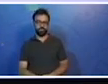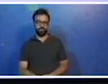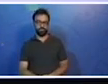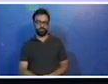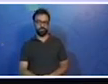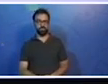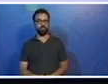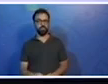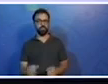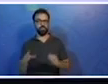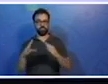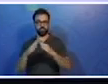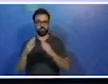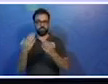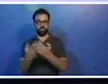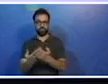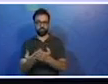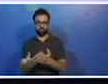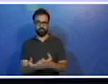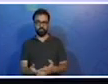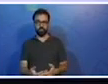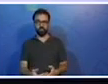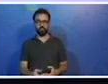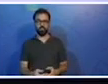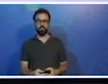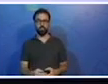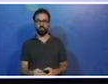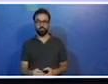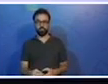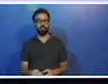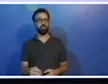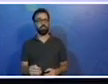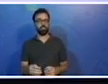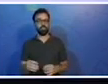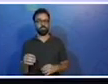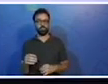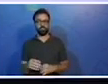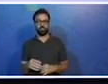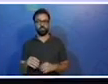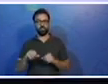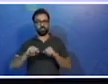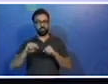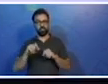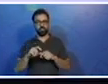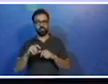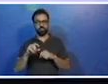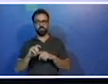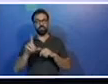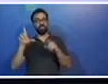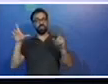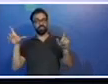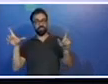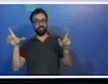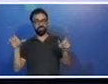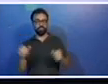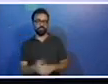vão to school in the morning. Eles vão para a escola pela